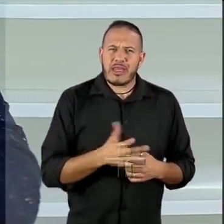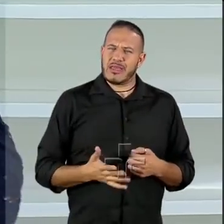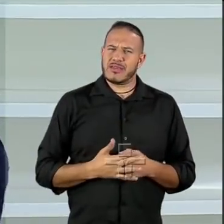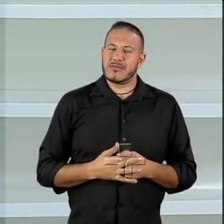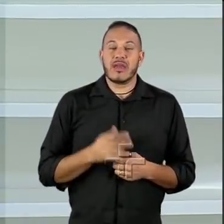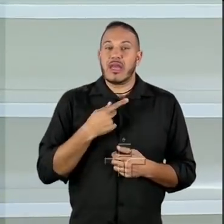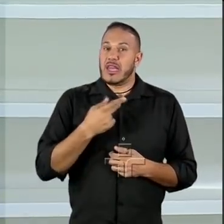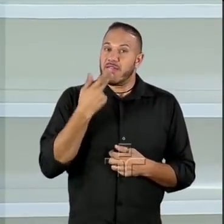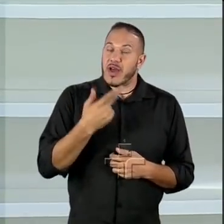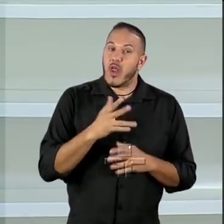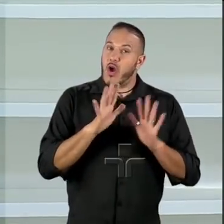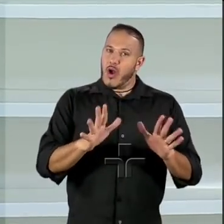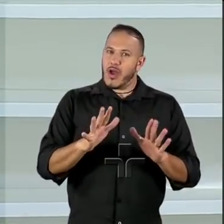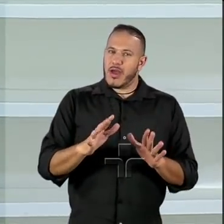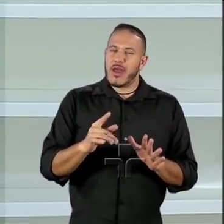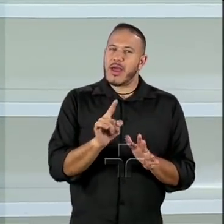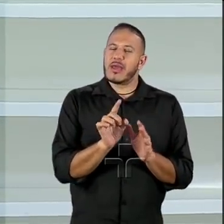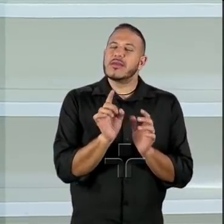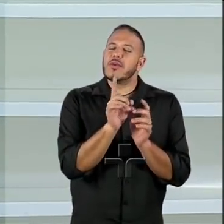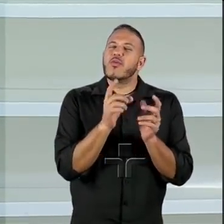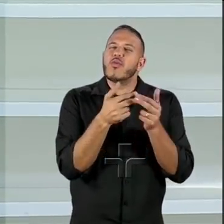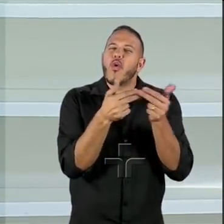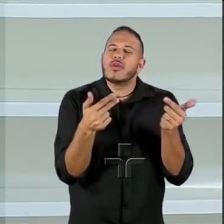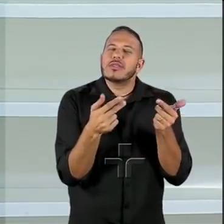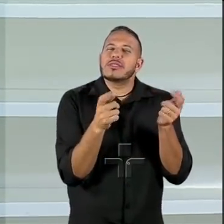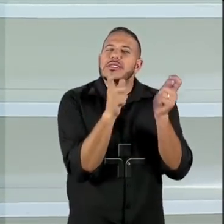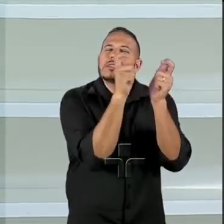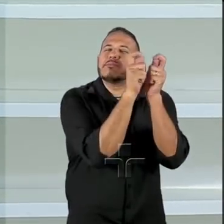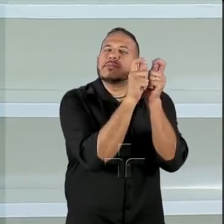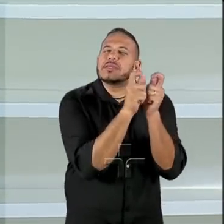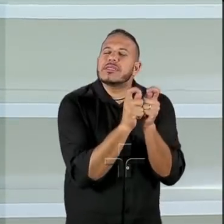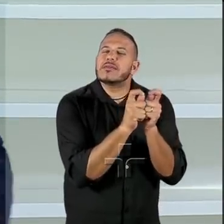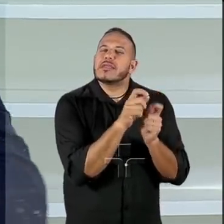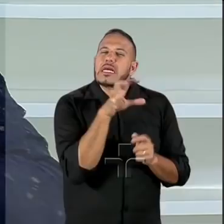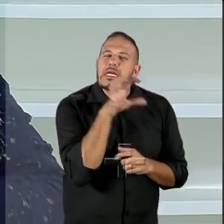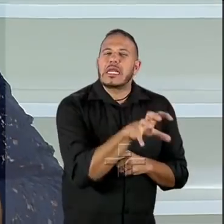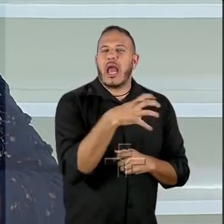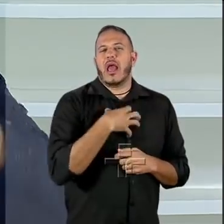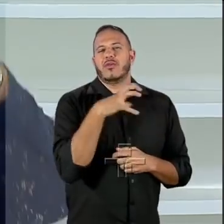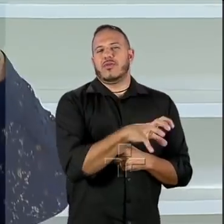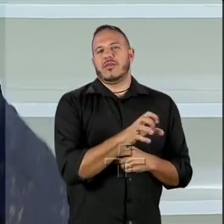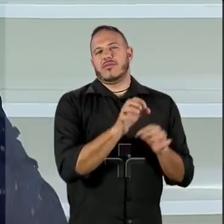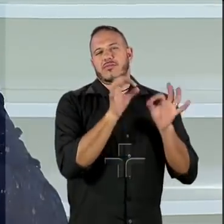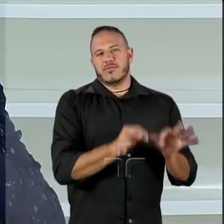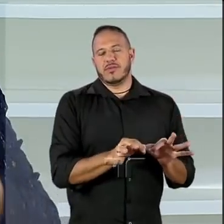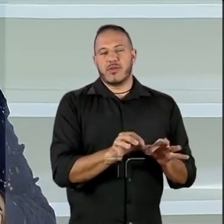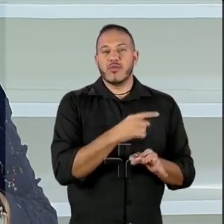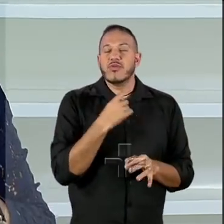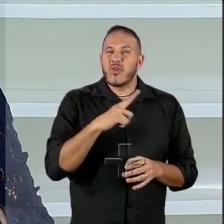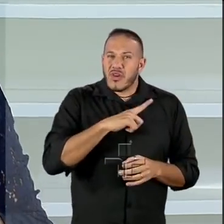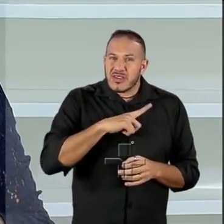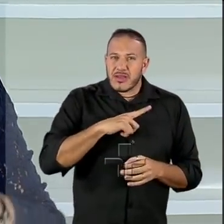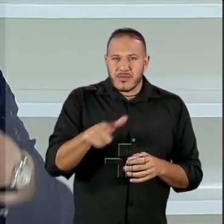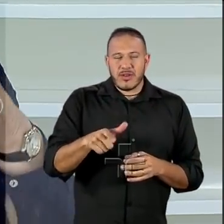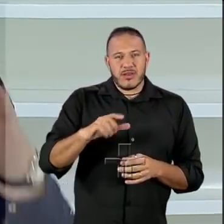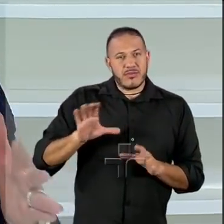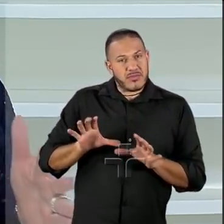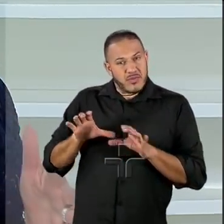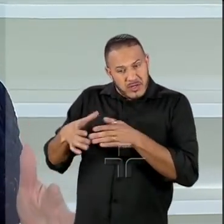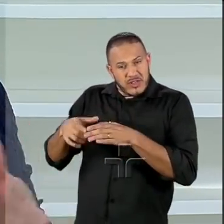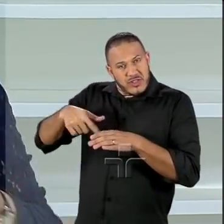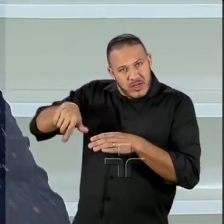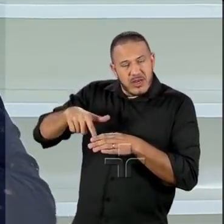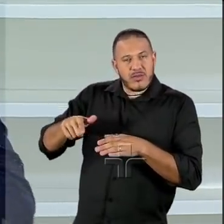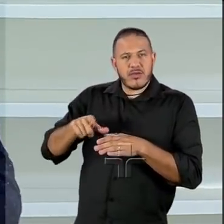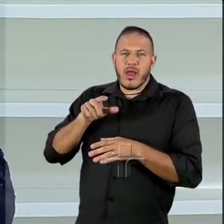que as peculiaridades do caso concreto, quando nós temos no colegiado, tanto